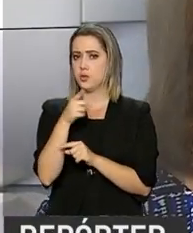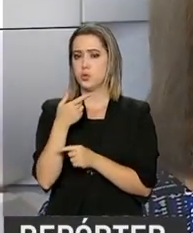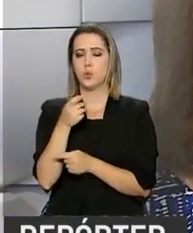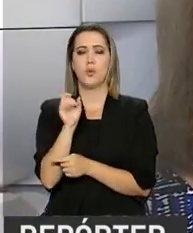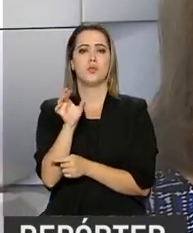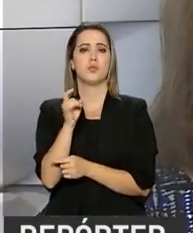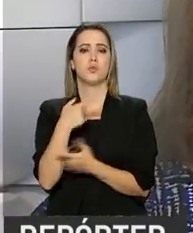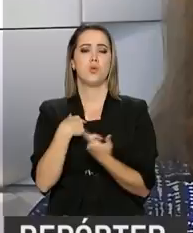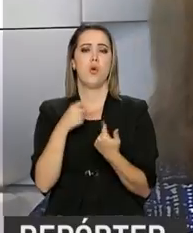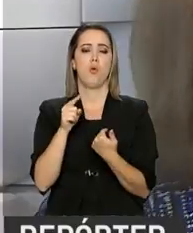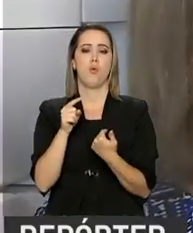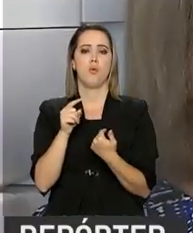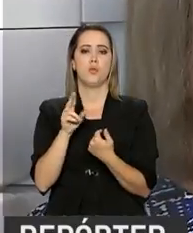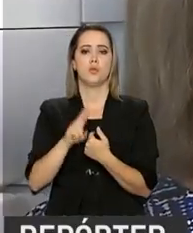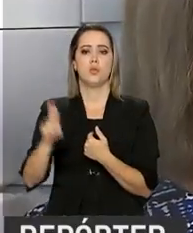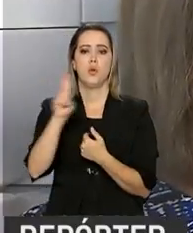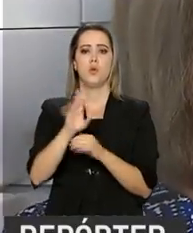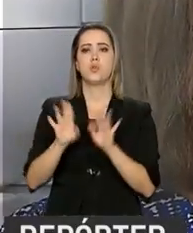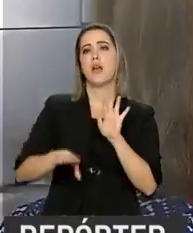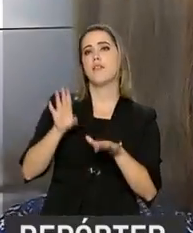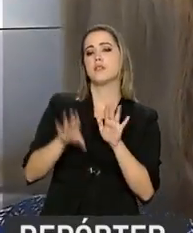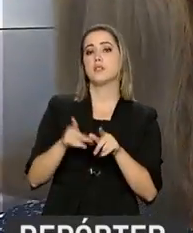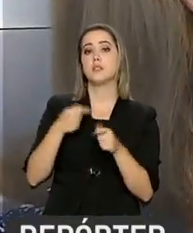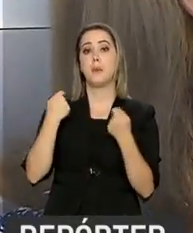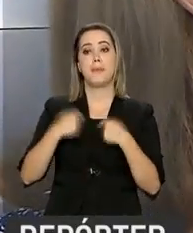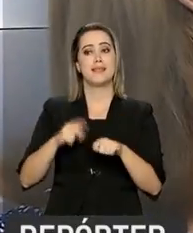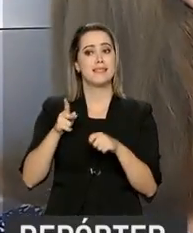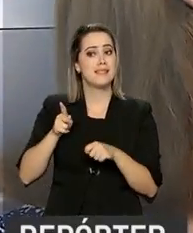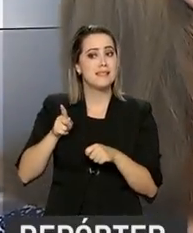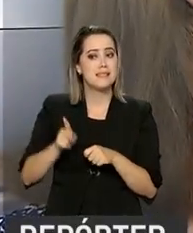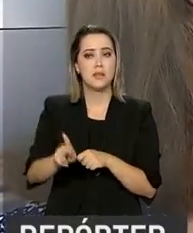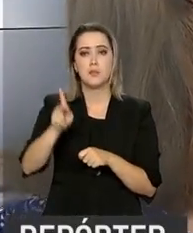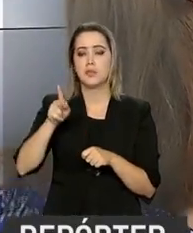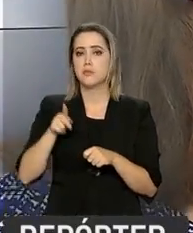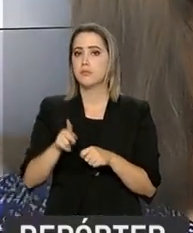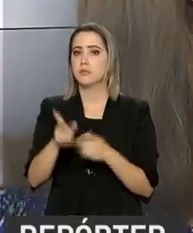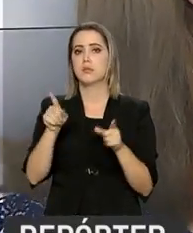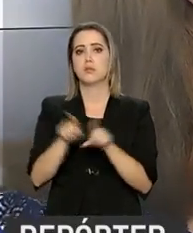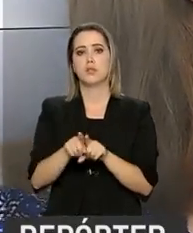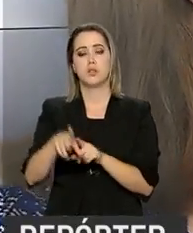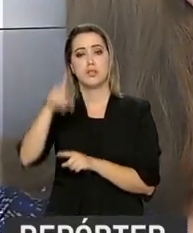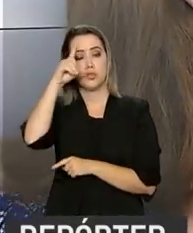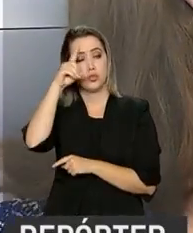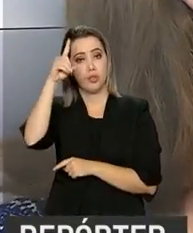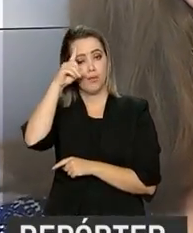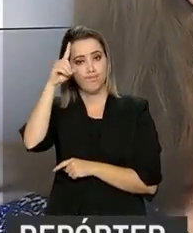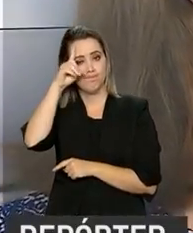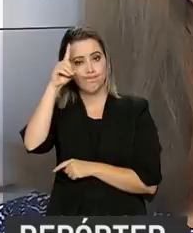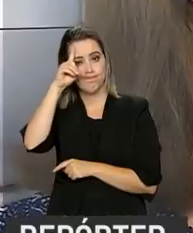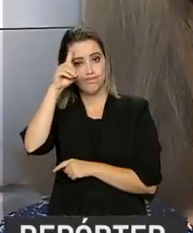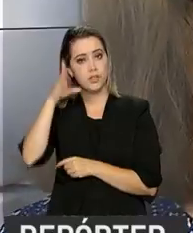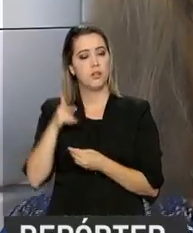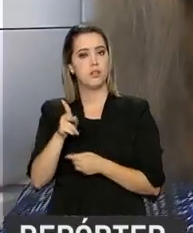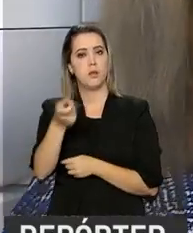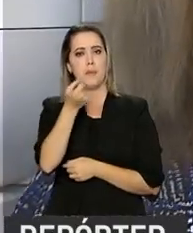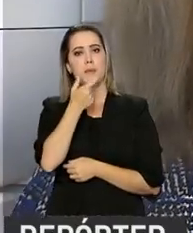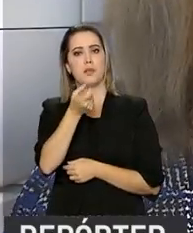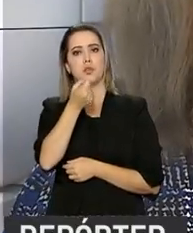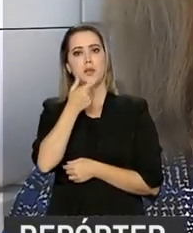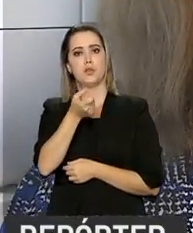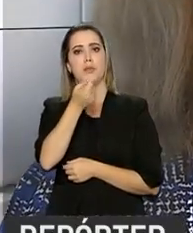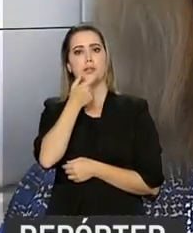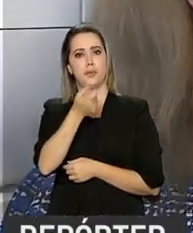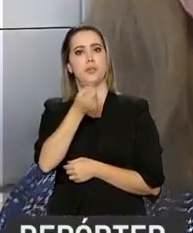pessoa só pode usar de vez em quando ela tem que tomar o comprimido diariamente sobre o que você tem uma